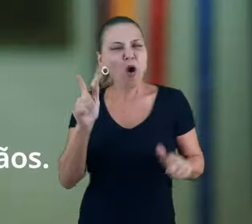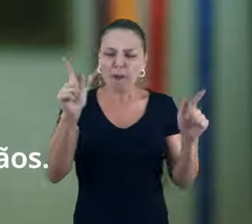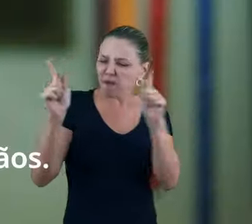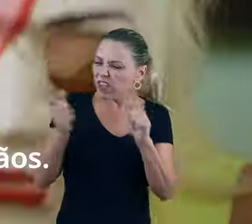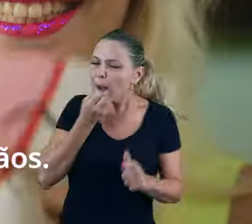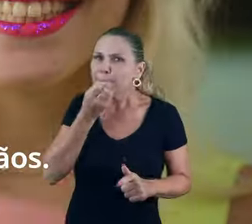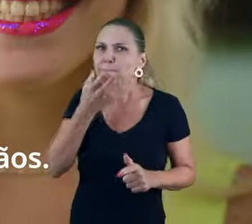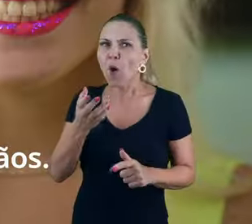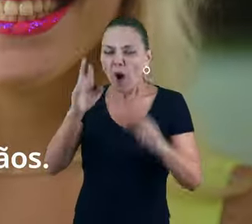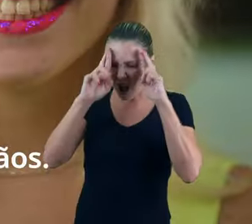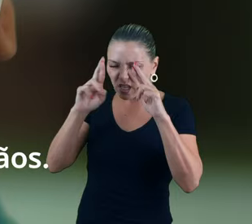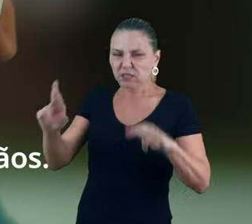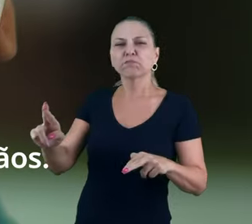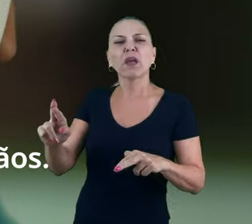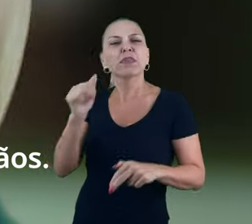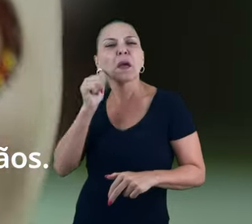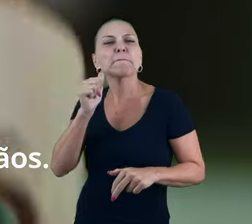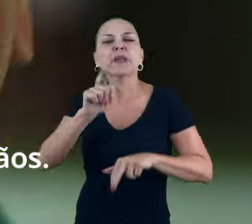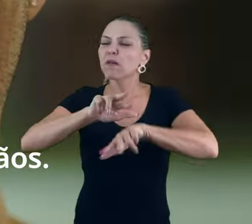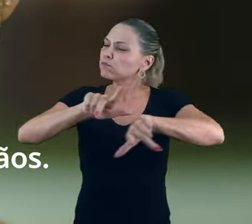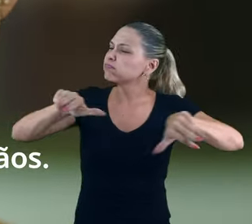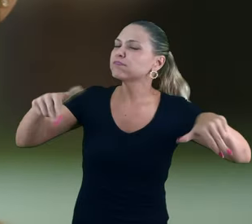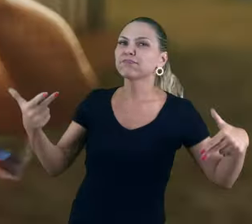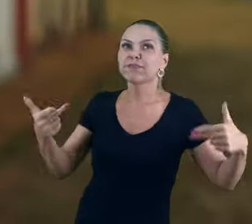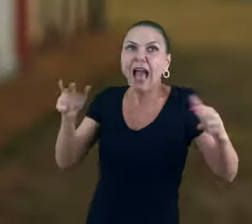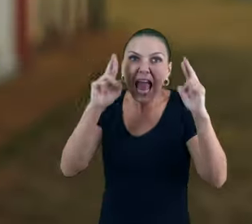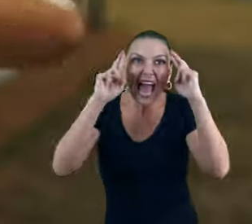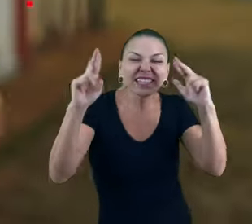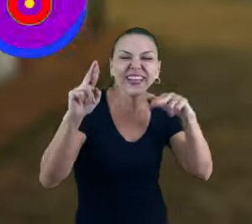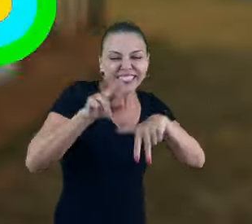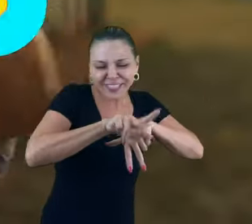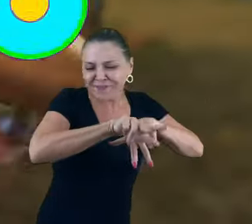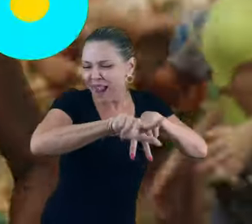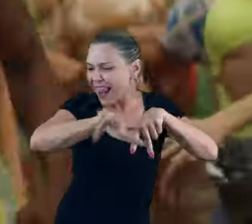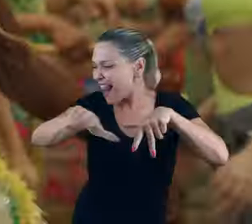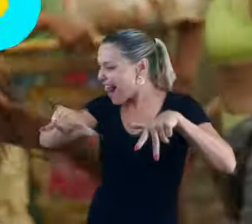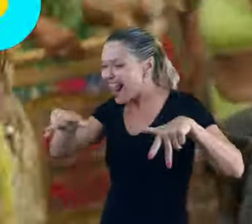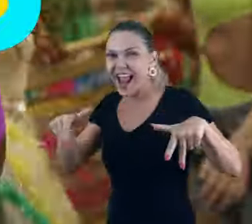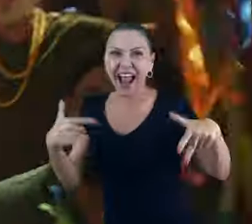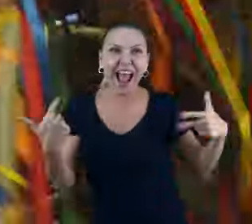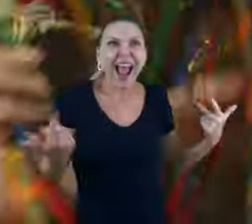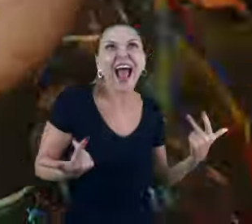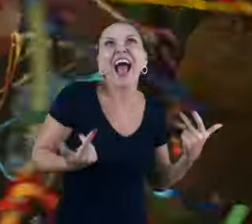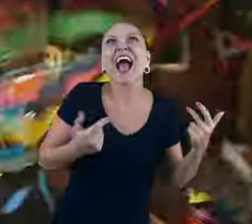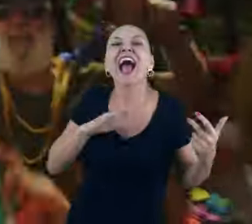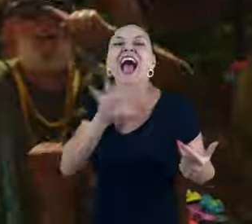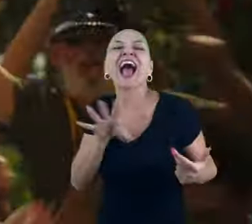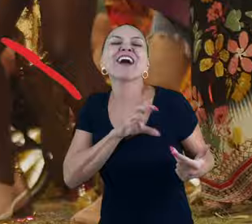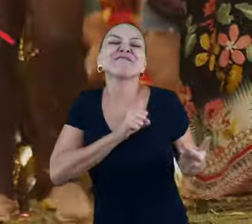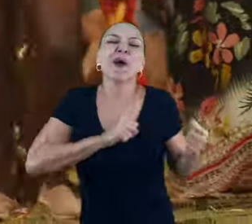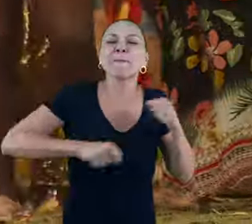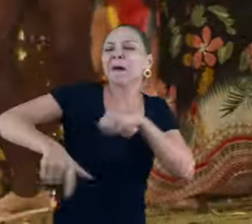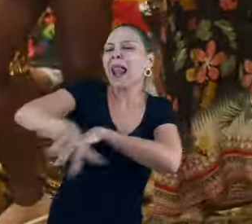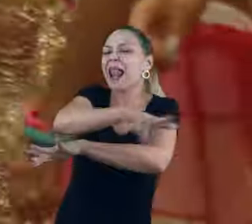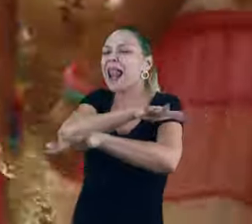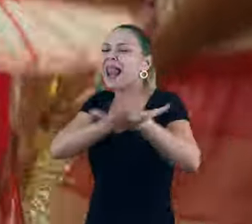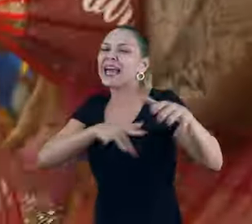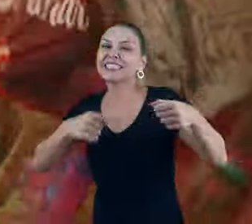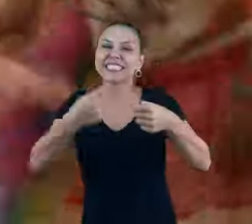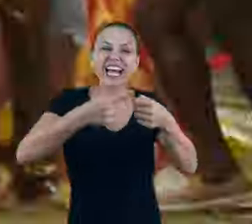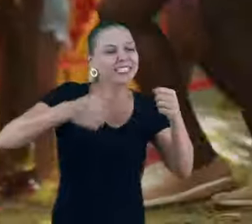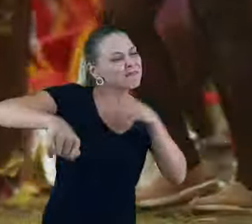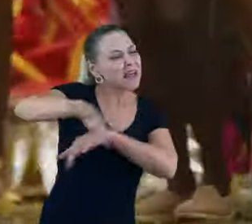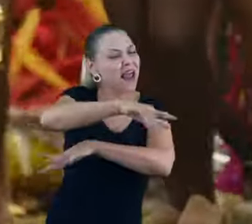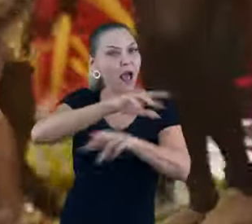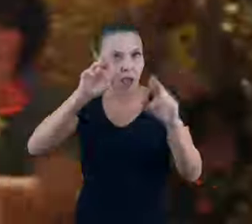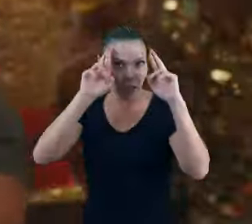não. Respeitando as mina, as mona e os irmão. Respeite toda a cor, a diversidade. Espalhe amor por toda